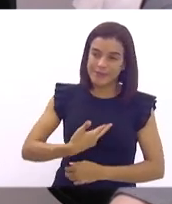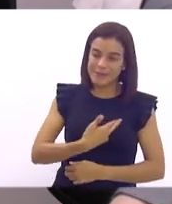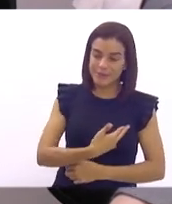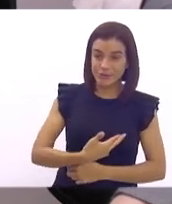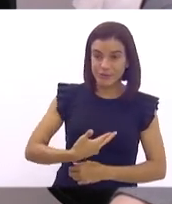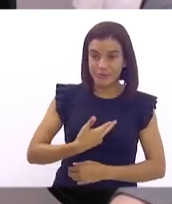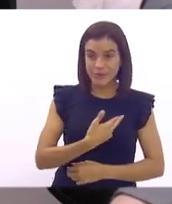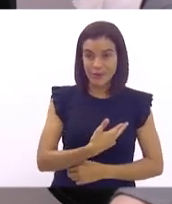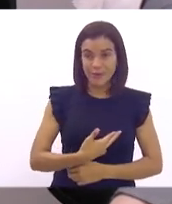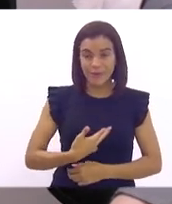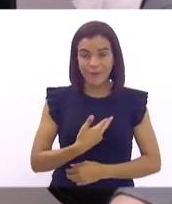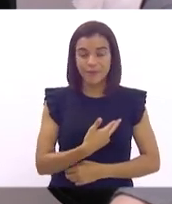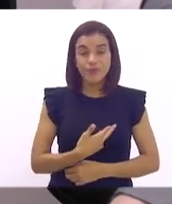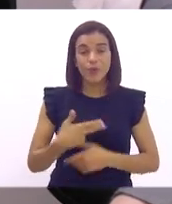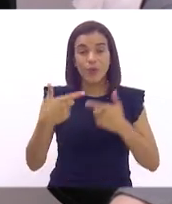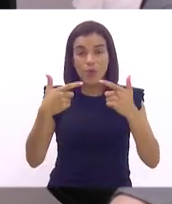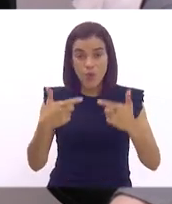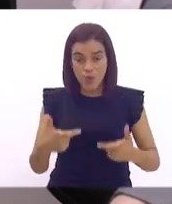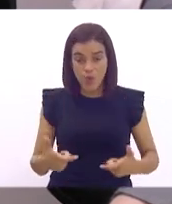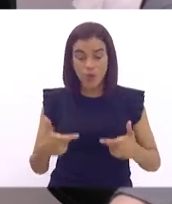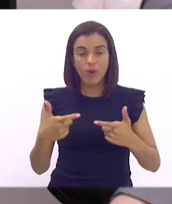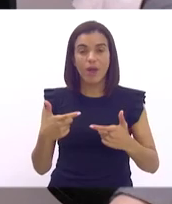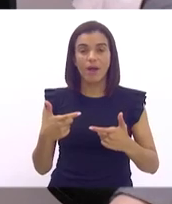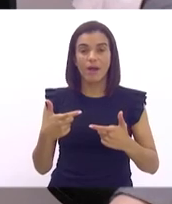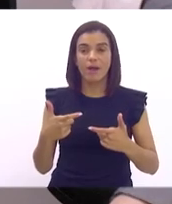em que é creditado a ela